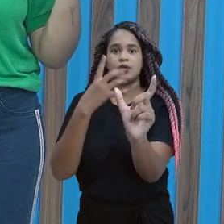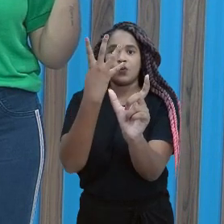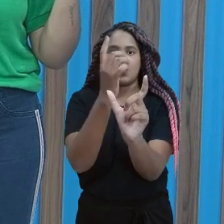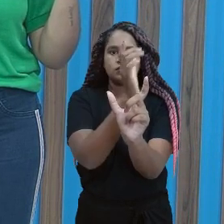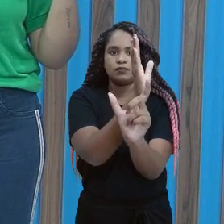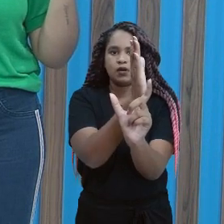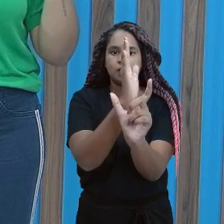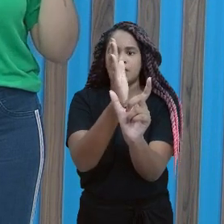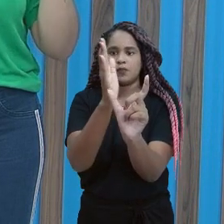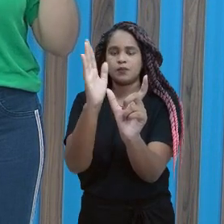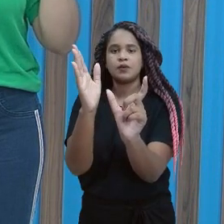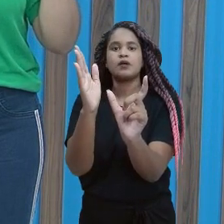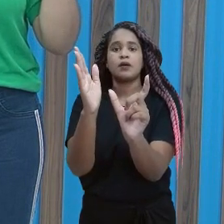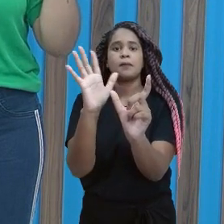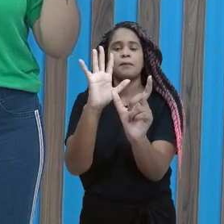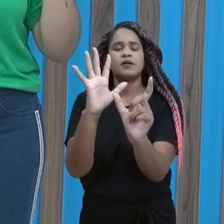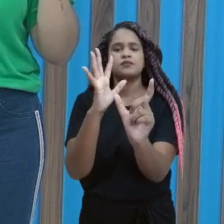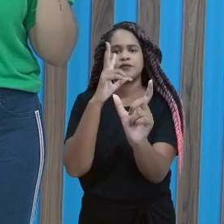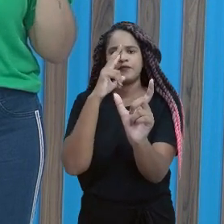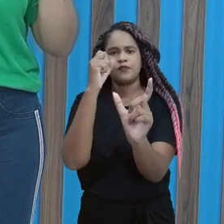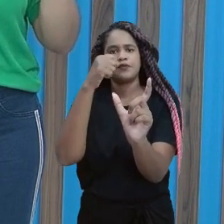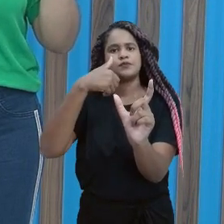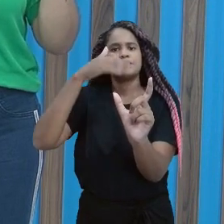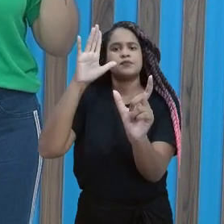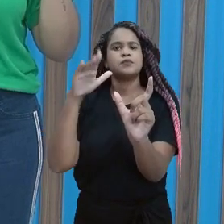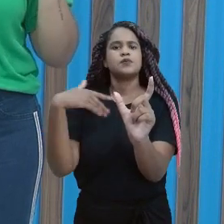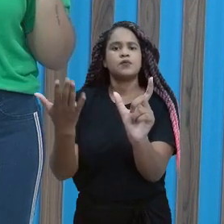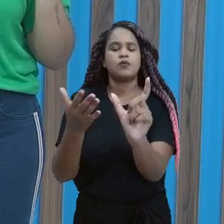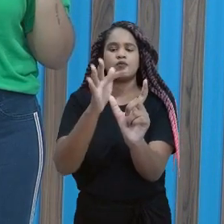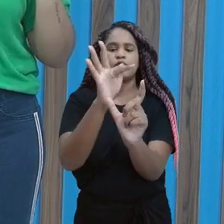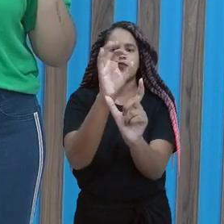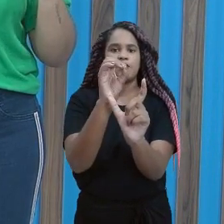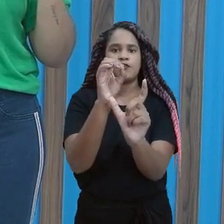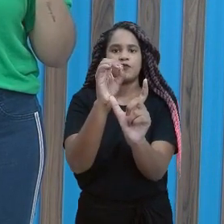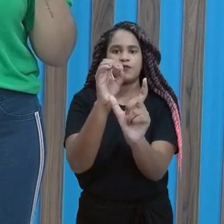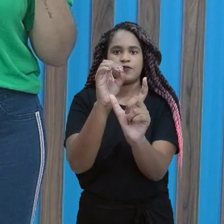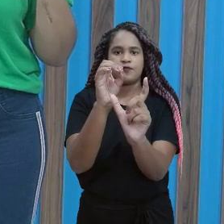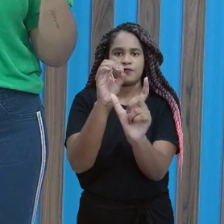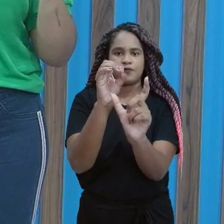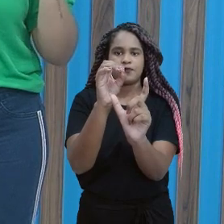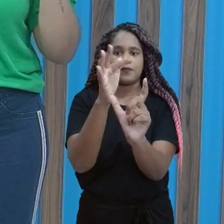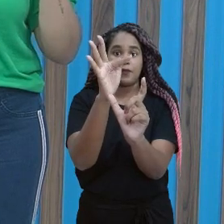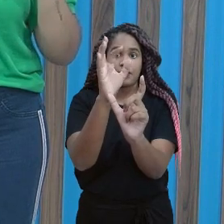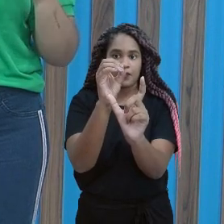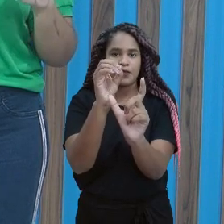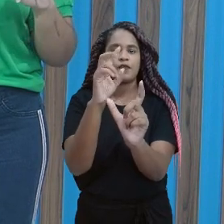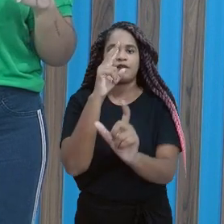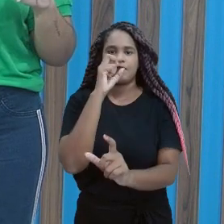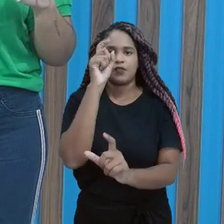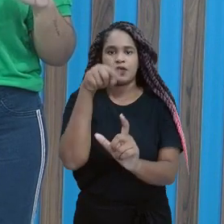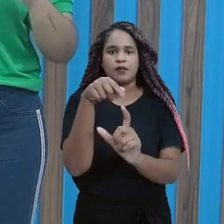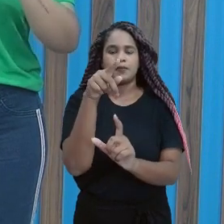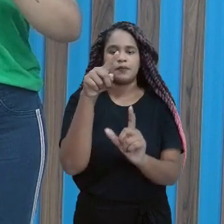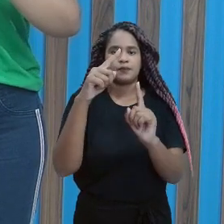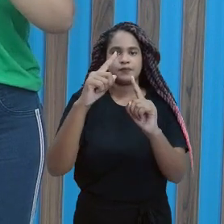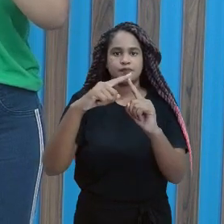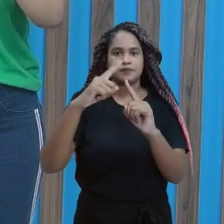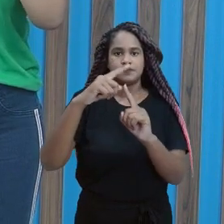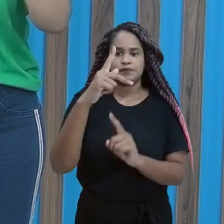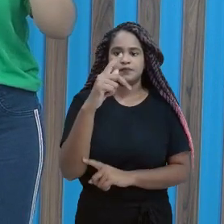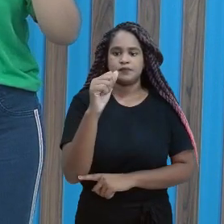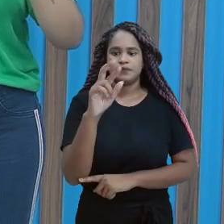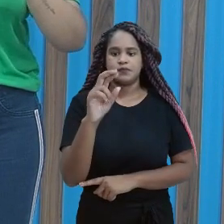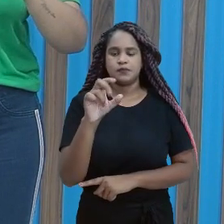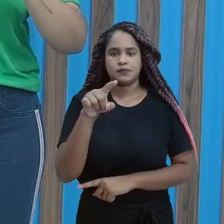forte dessa palavra? É o fon, telefone. Então, ela é uma palavra paroxítona, cuja